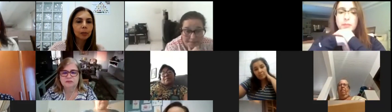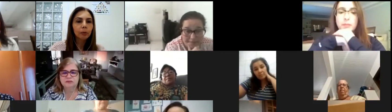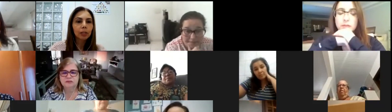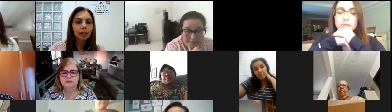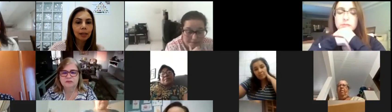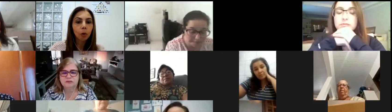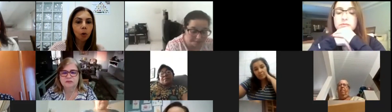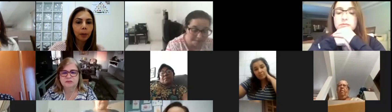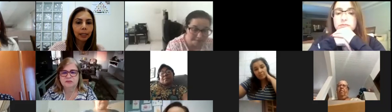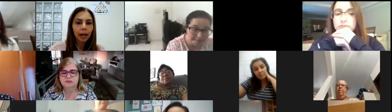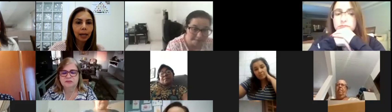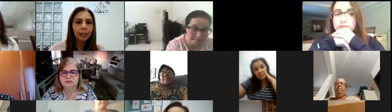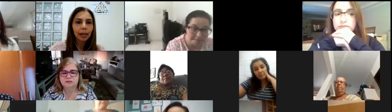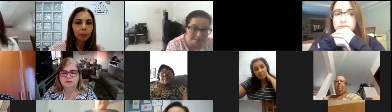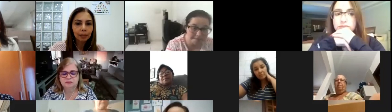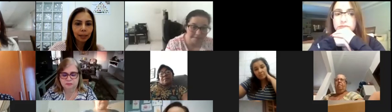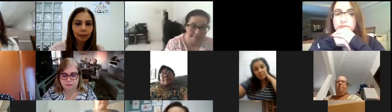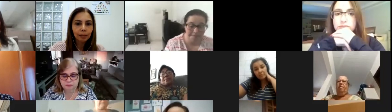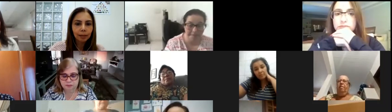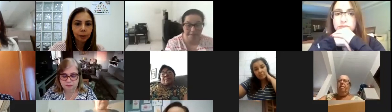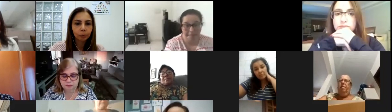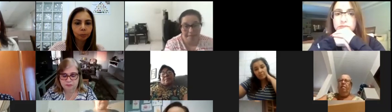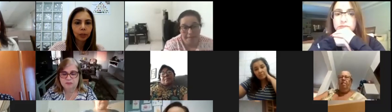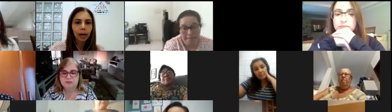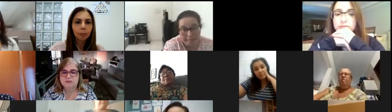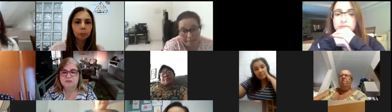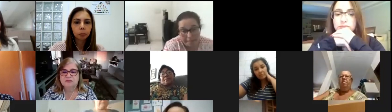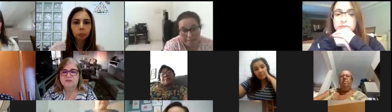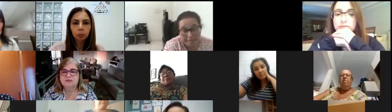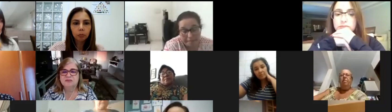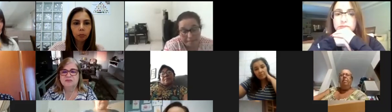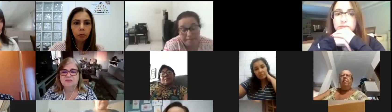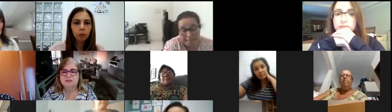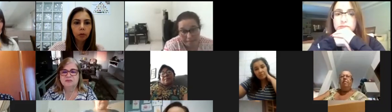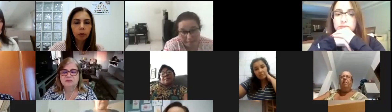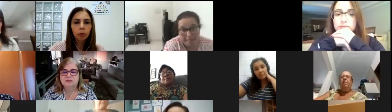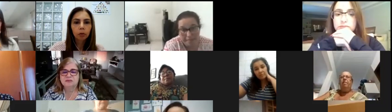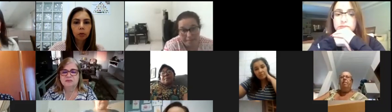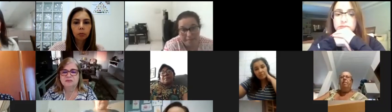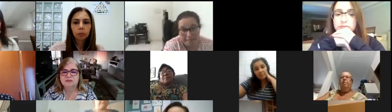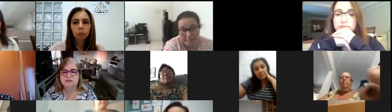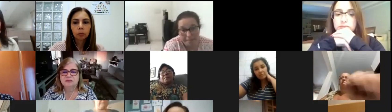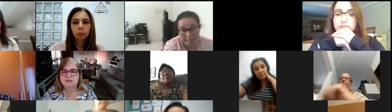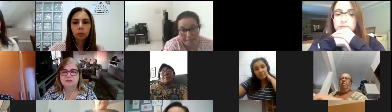com vocês, para vocês acompanharem a apresentação, tá?